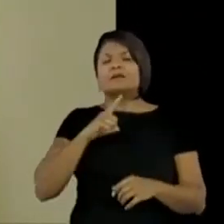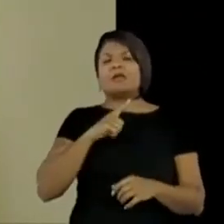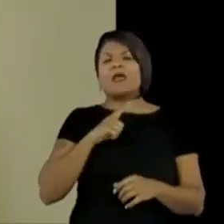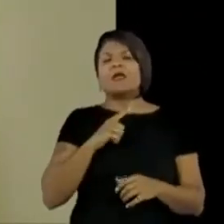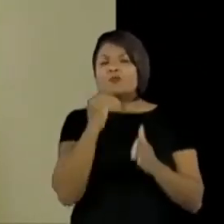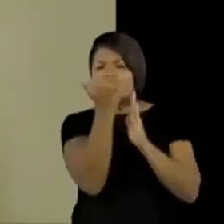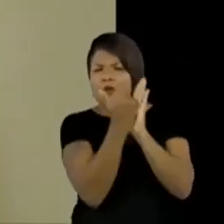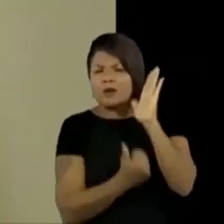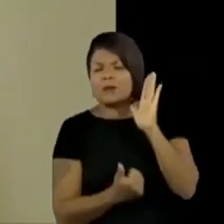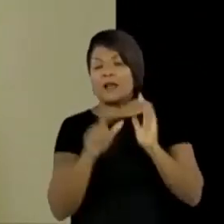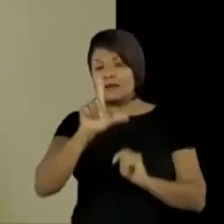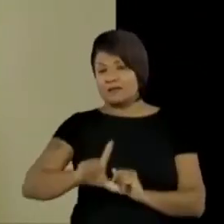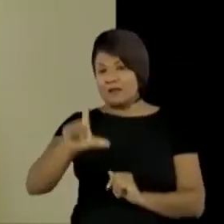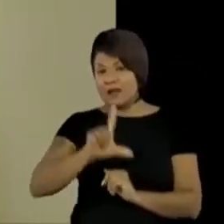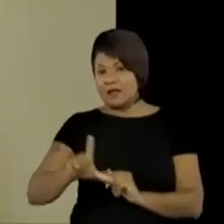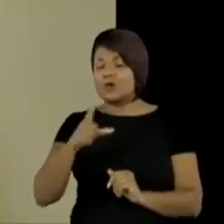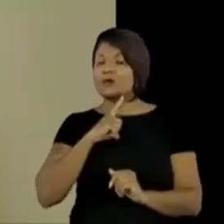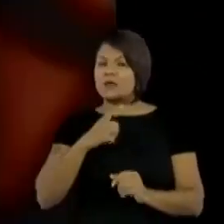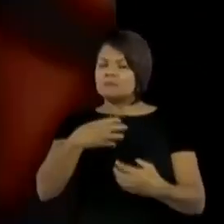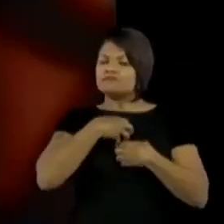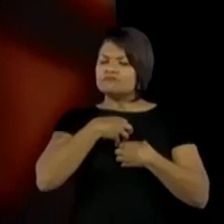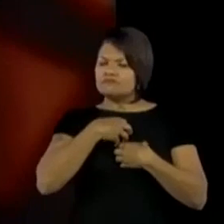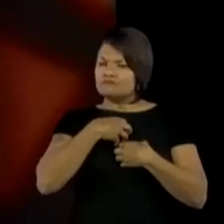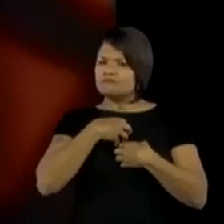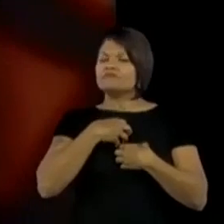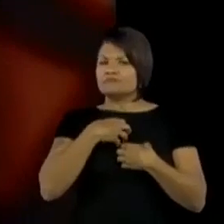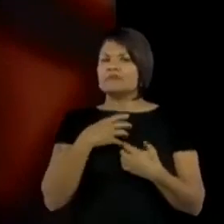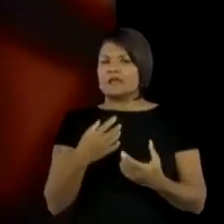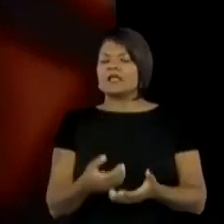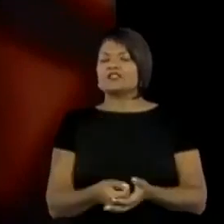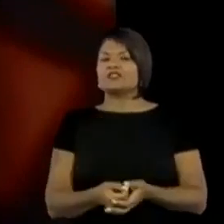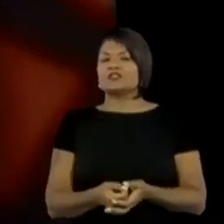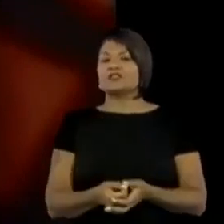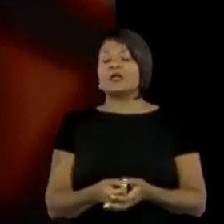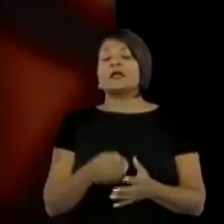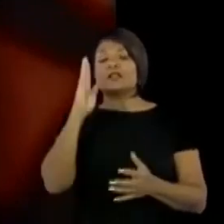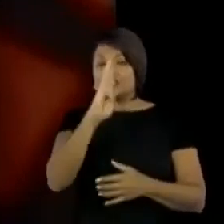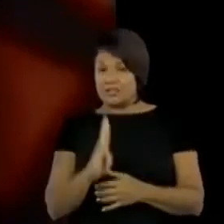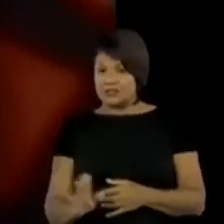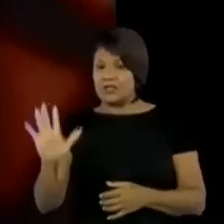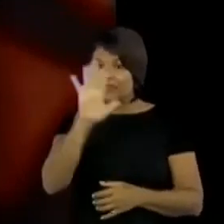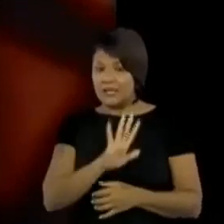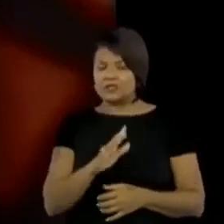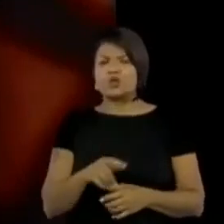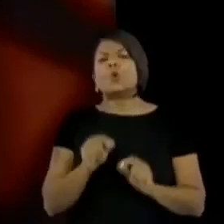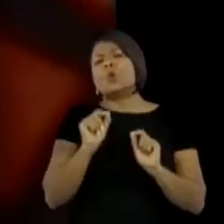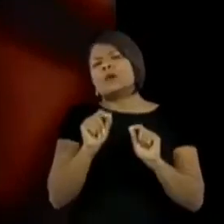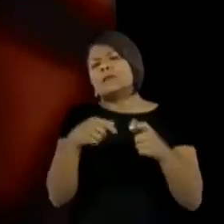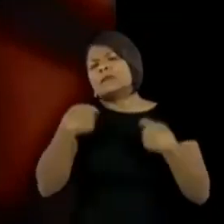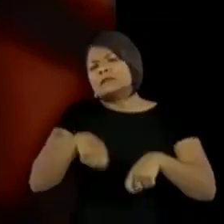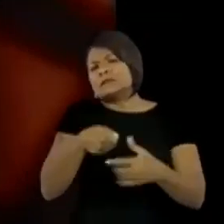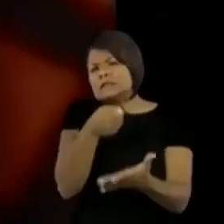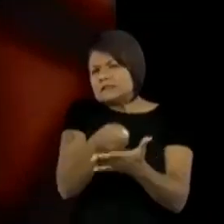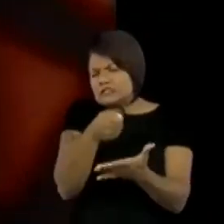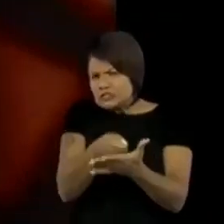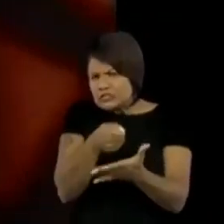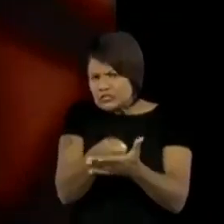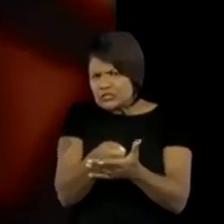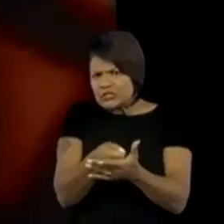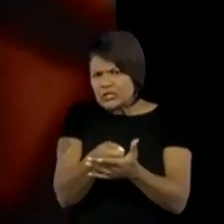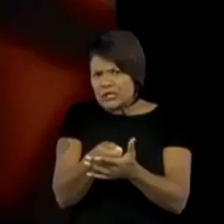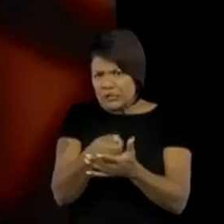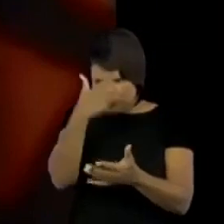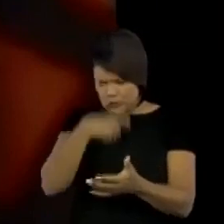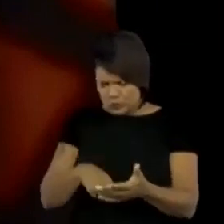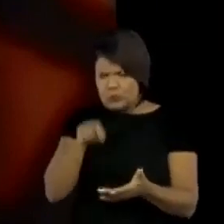seu, Instinto de Nacionalidade. O que se deve exigir do escritor, antes de tudo, é